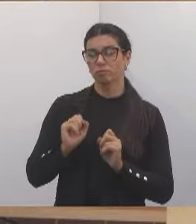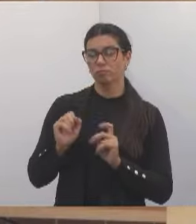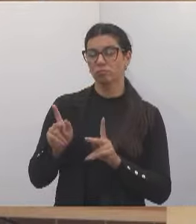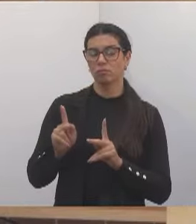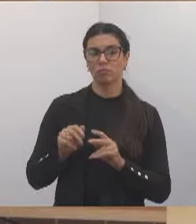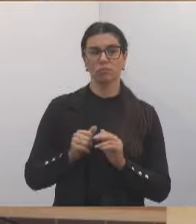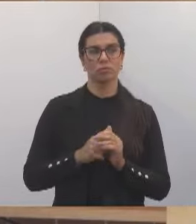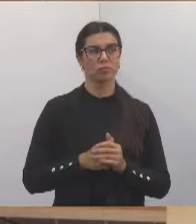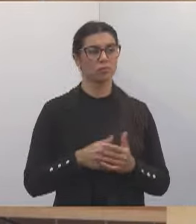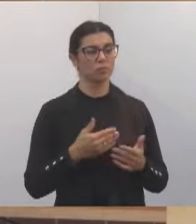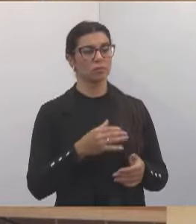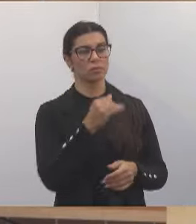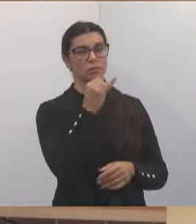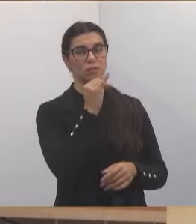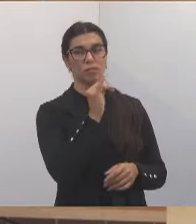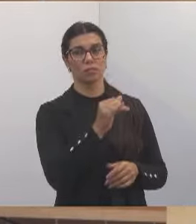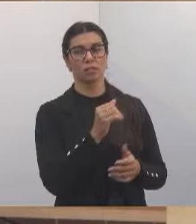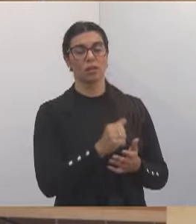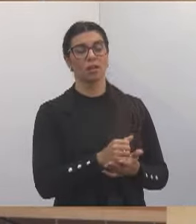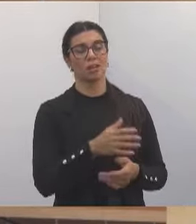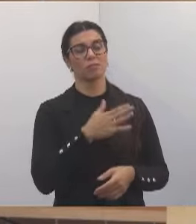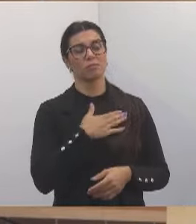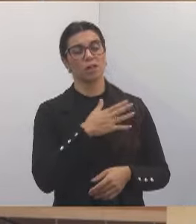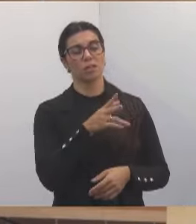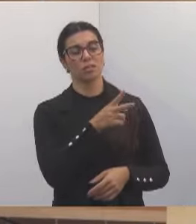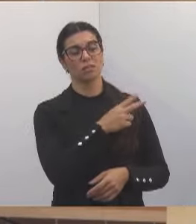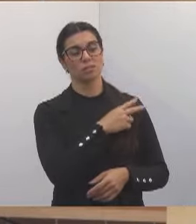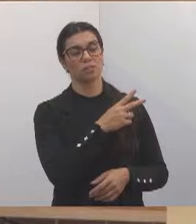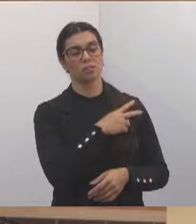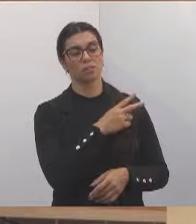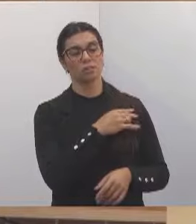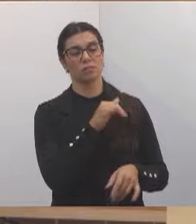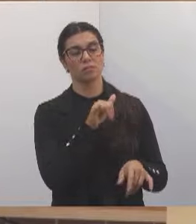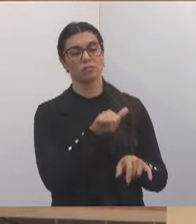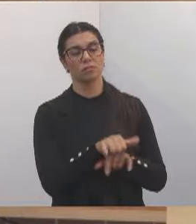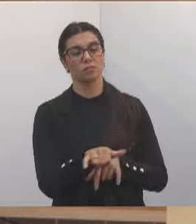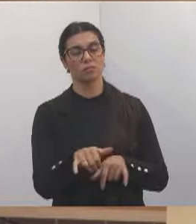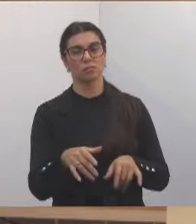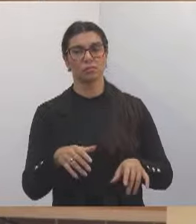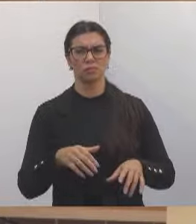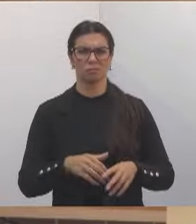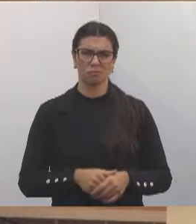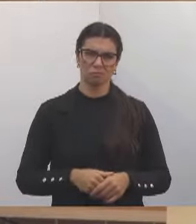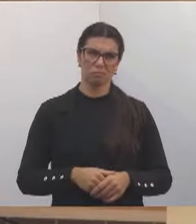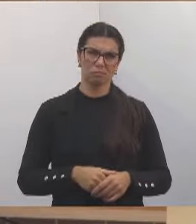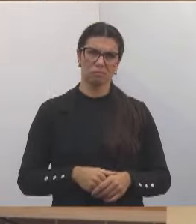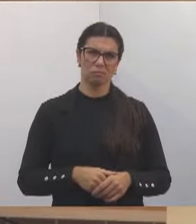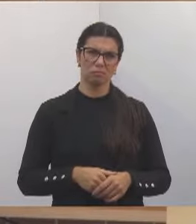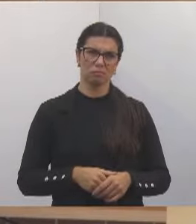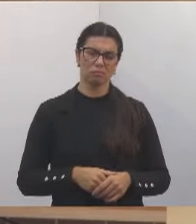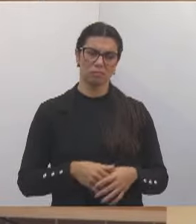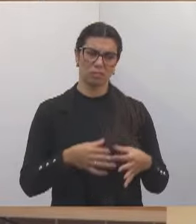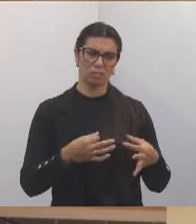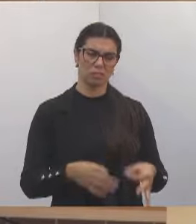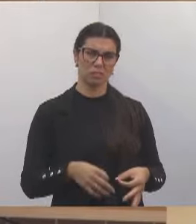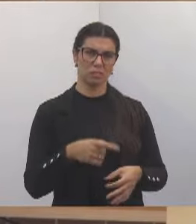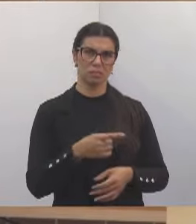envia para a pessoa: o meu patrão não está aqui. Espera lá, essa pessoa está